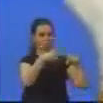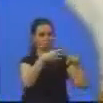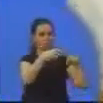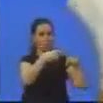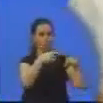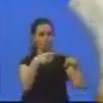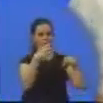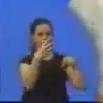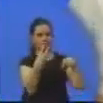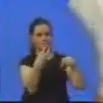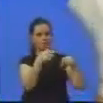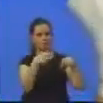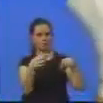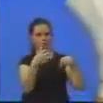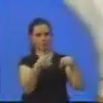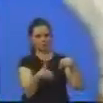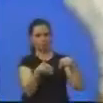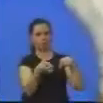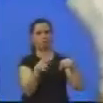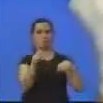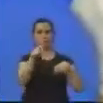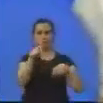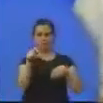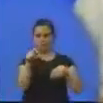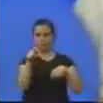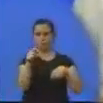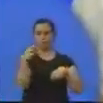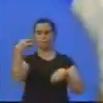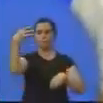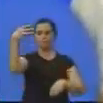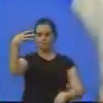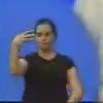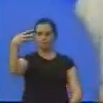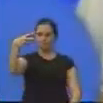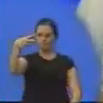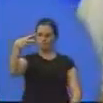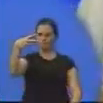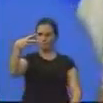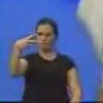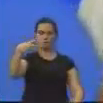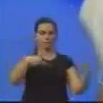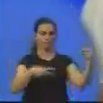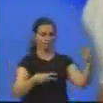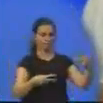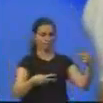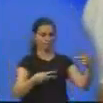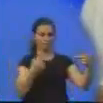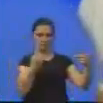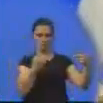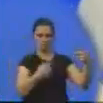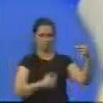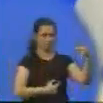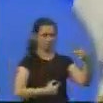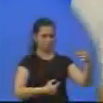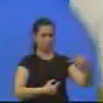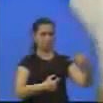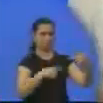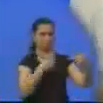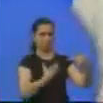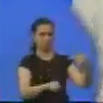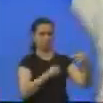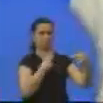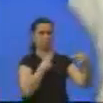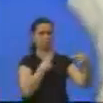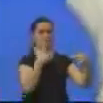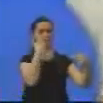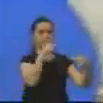menos 3 meios de x². Mas eu não quero a primeira derivada, eu quero a segunda derivada. Se eu quero a segunda derivada, eu vou